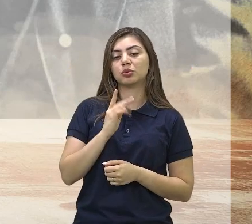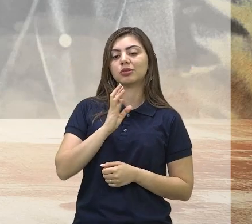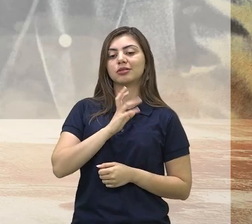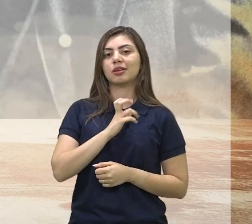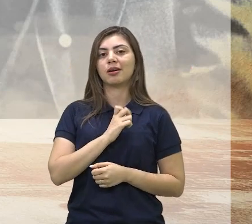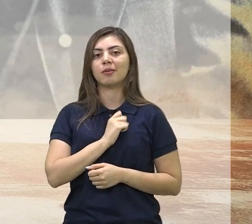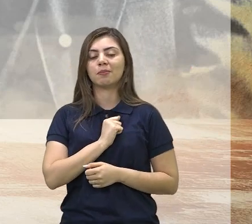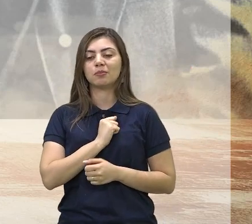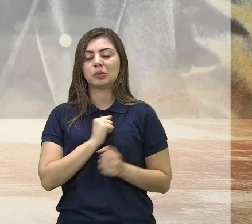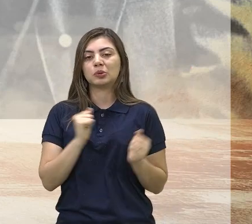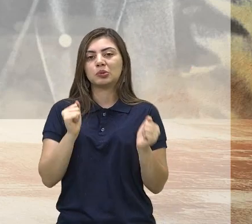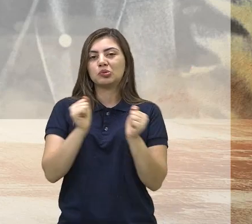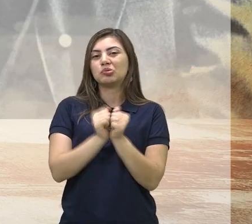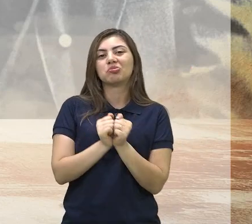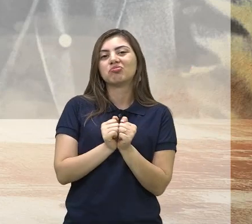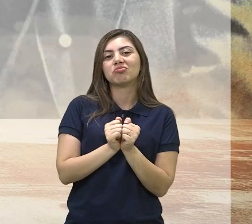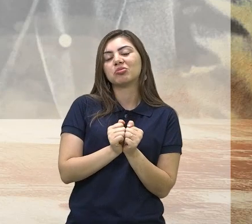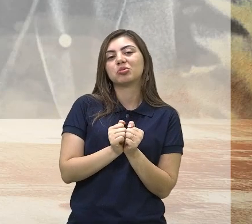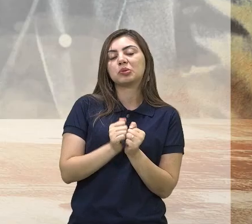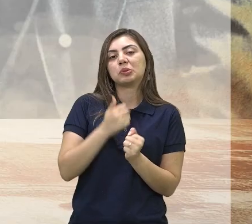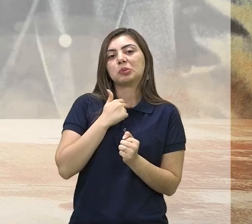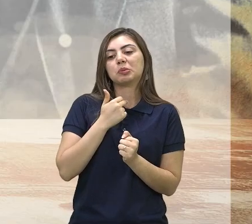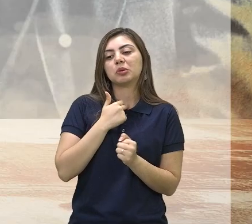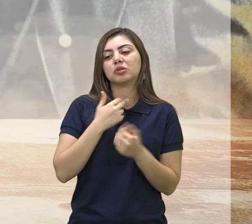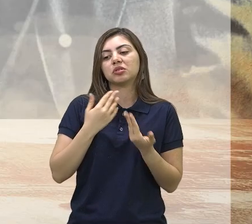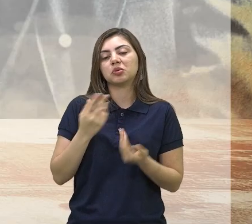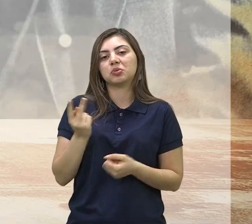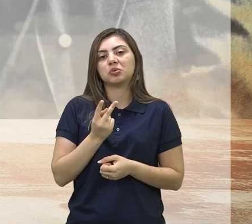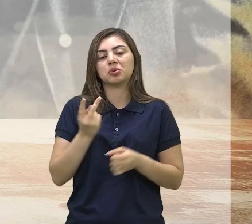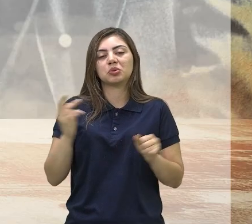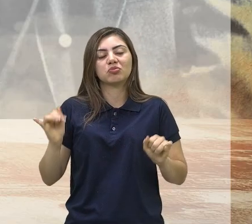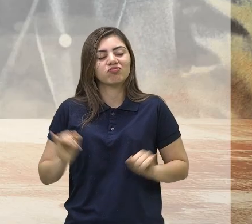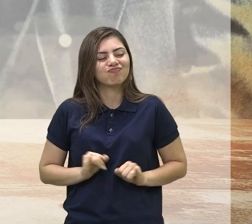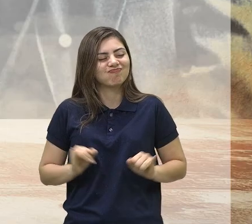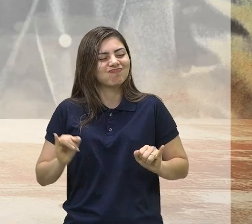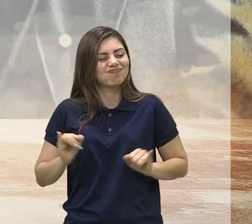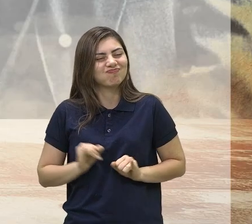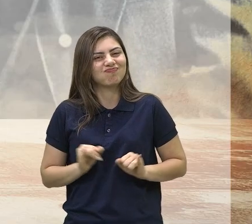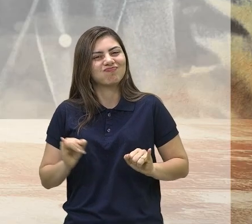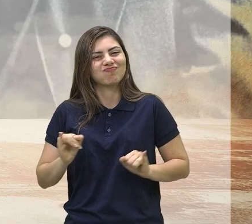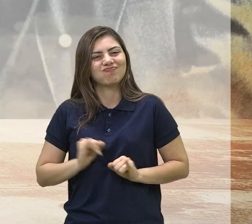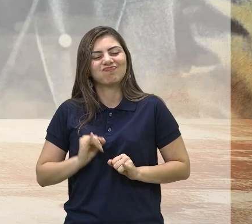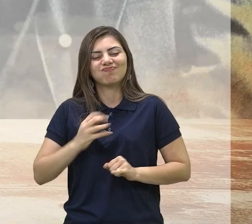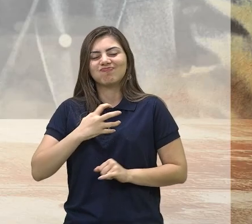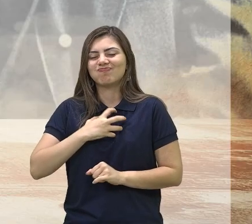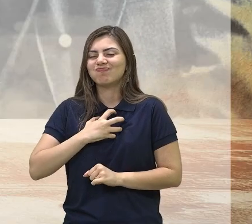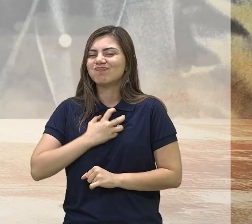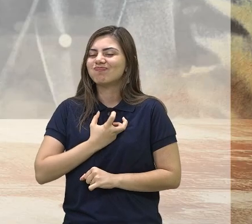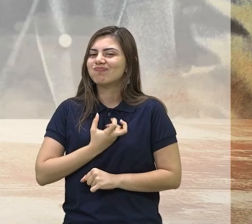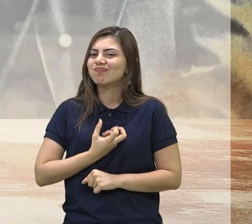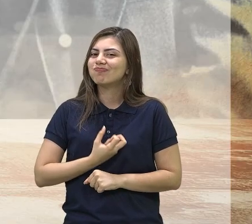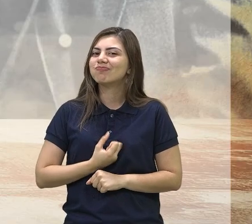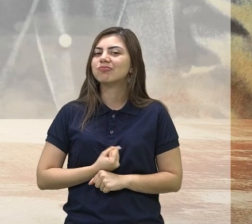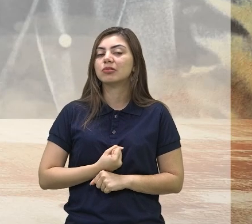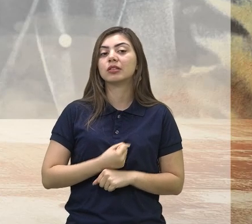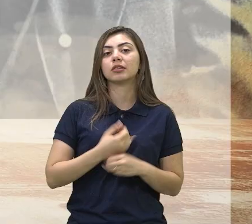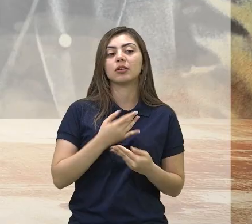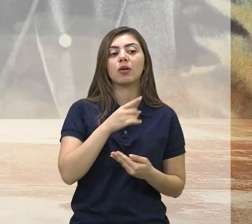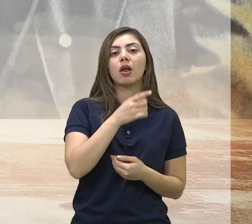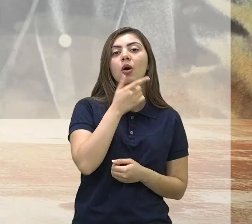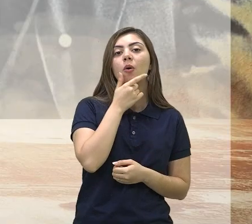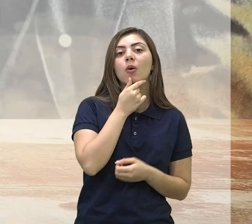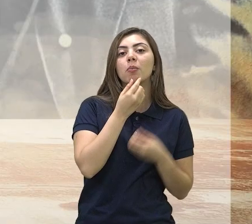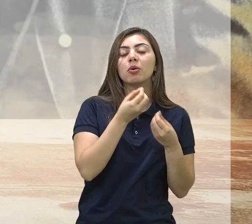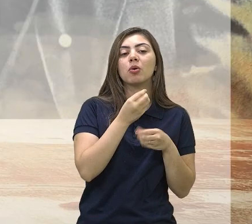tem a dor desse sentimento, é um amor tão intenso que doía. Então ficou o quê? Doente, né?